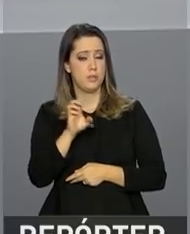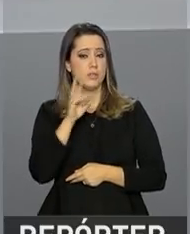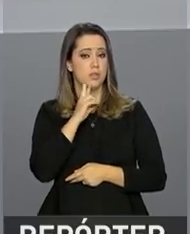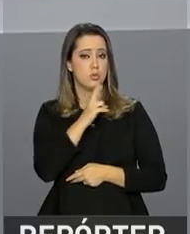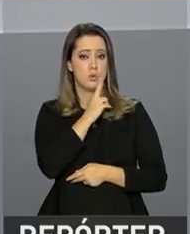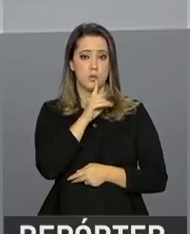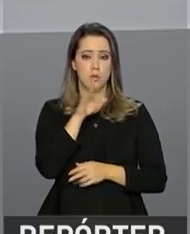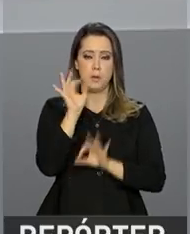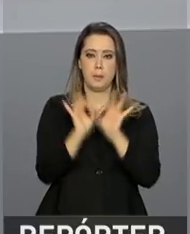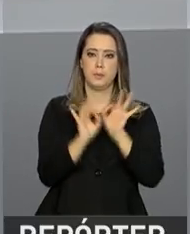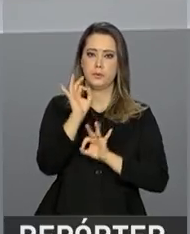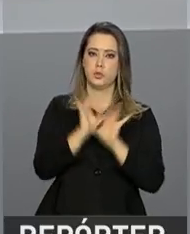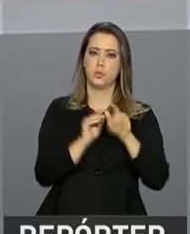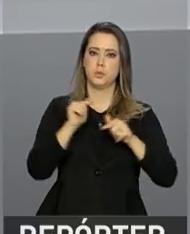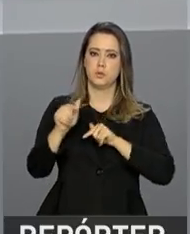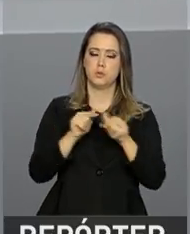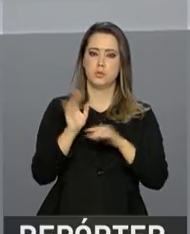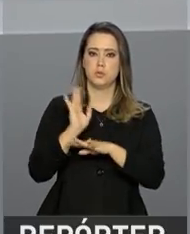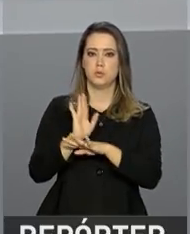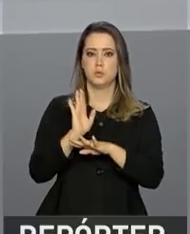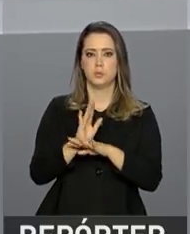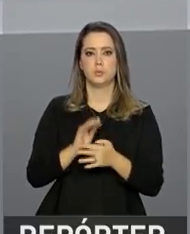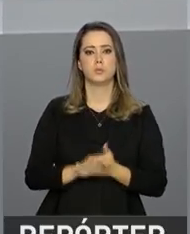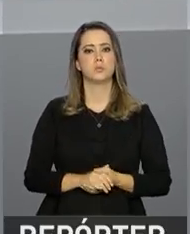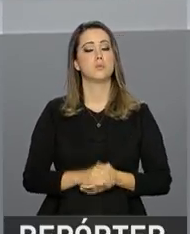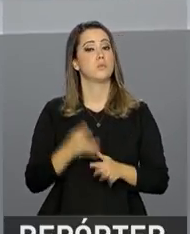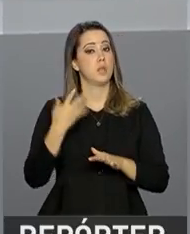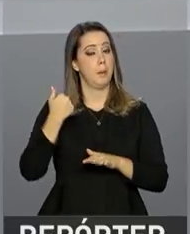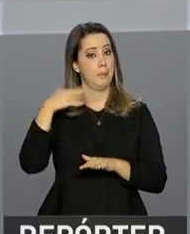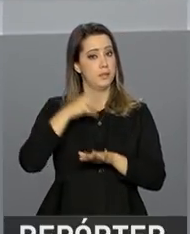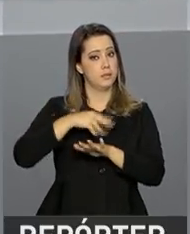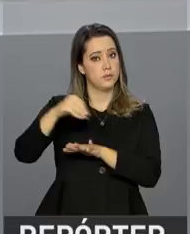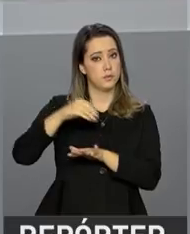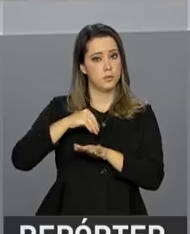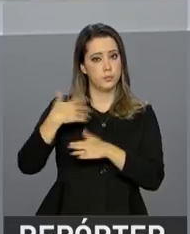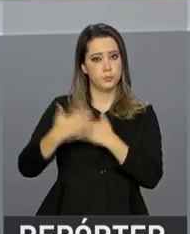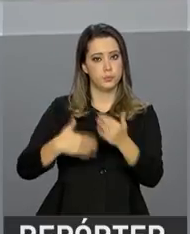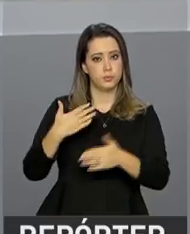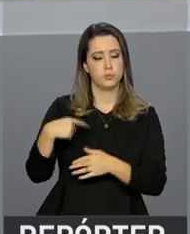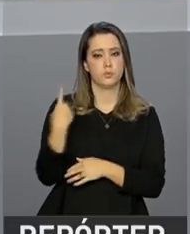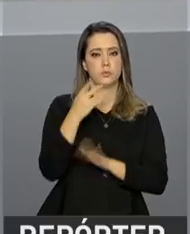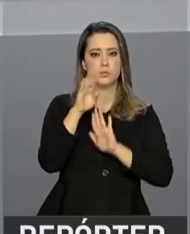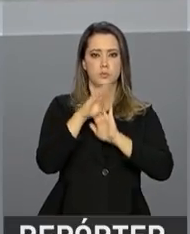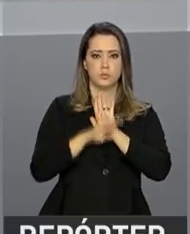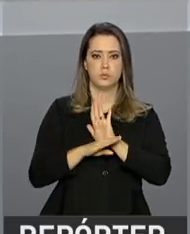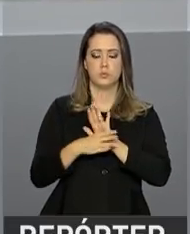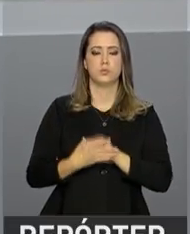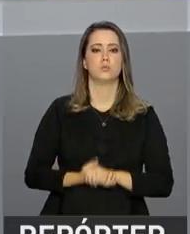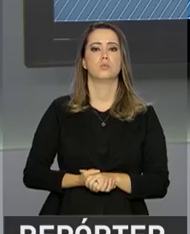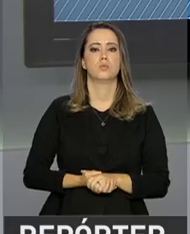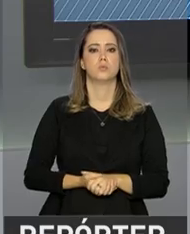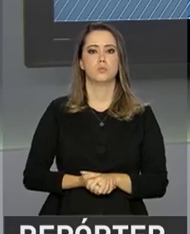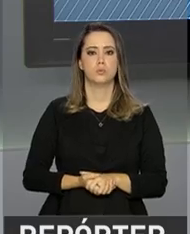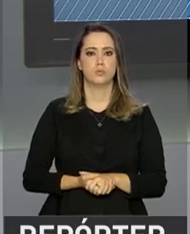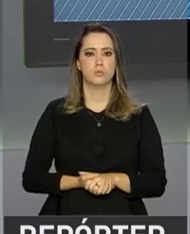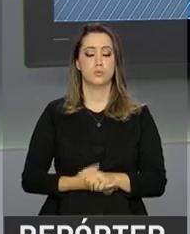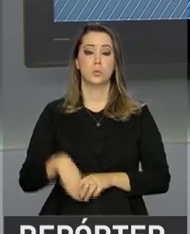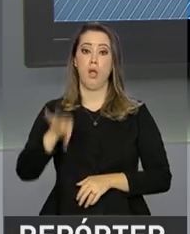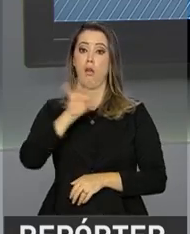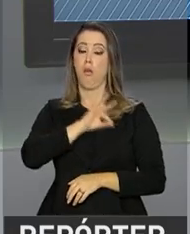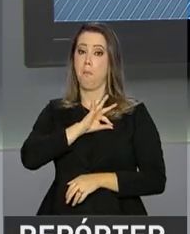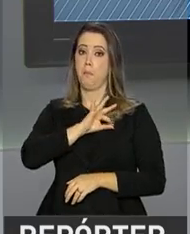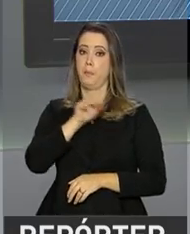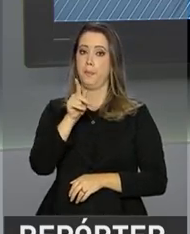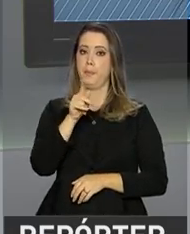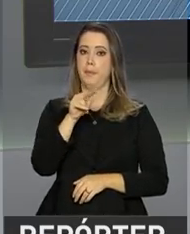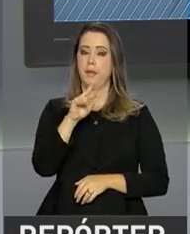começou o planejamento das ações de assistência mais informações ao longo da nossa programação ea polícia